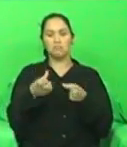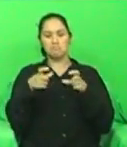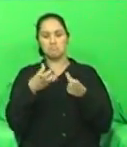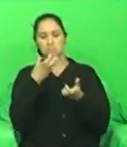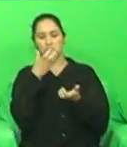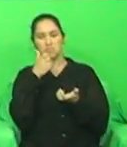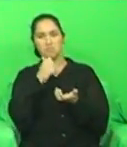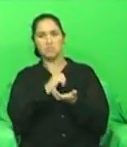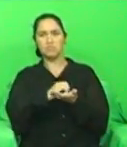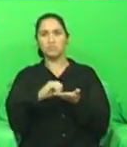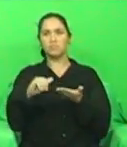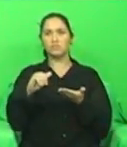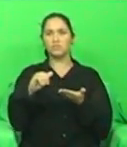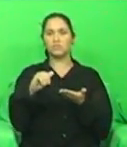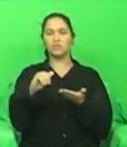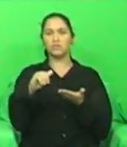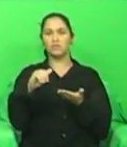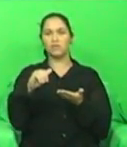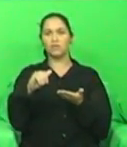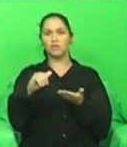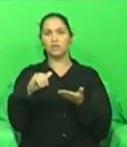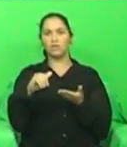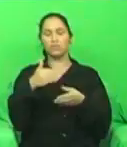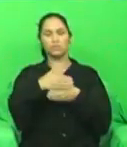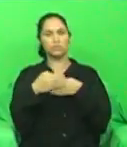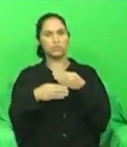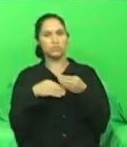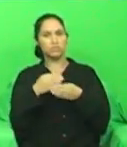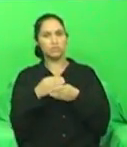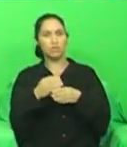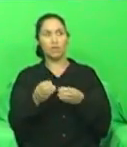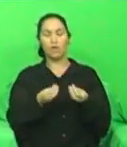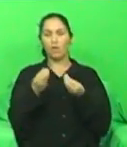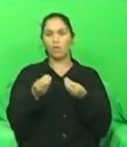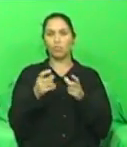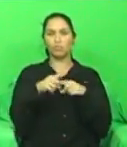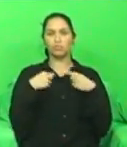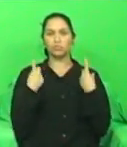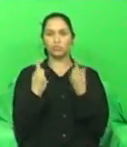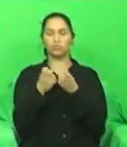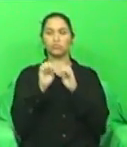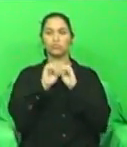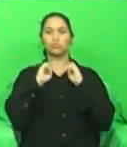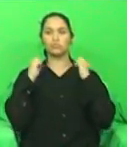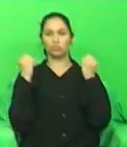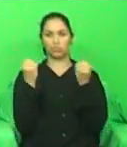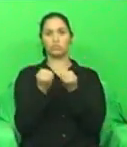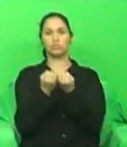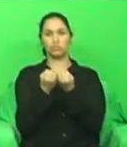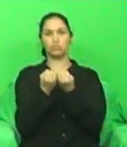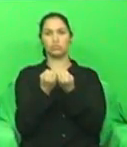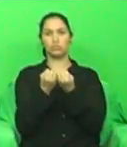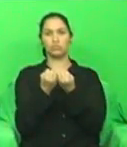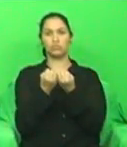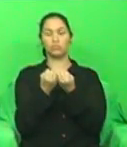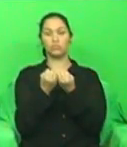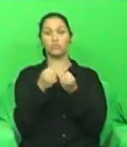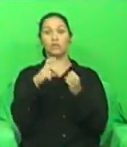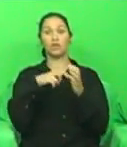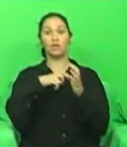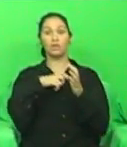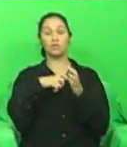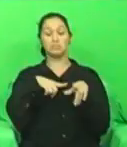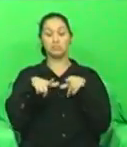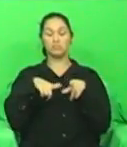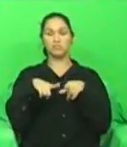para ajudar a população nesse sentido então percebe se que o conjunto da obra ele está depondo contra